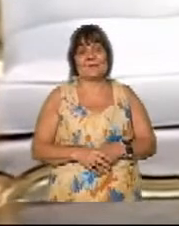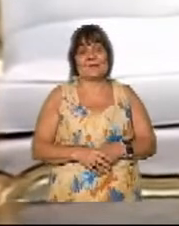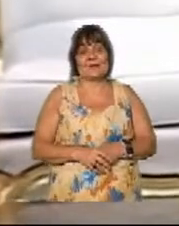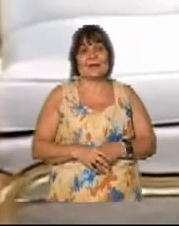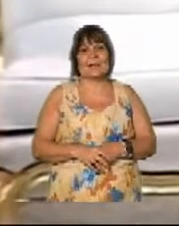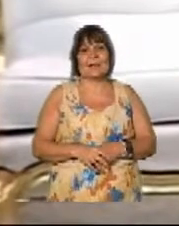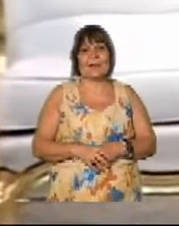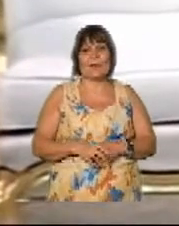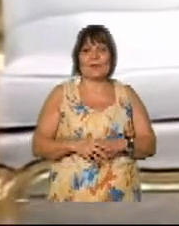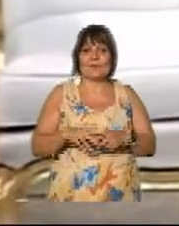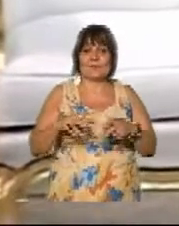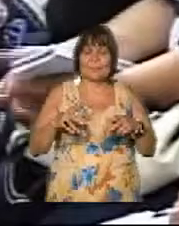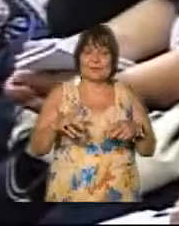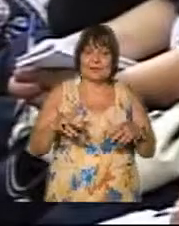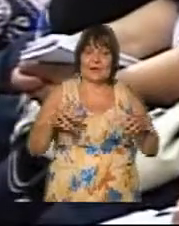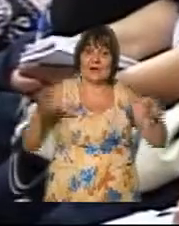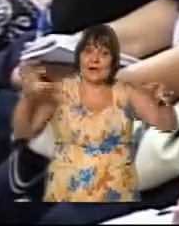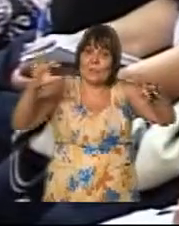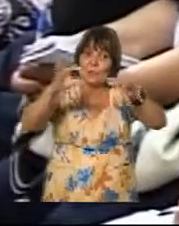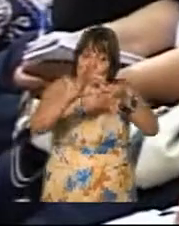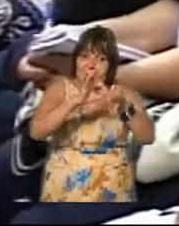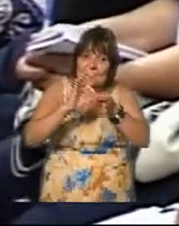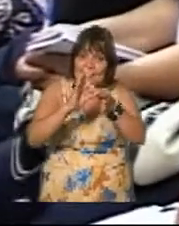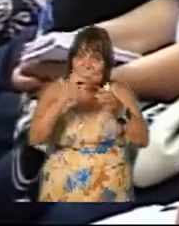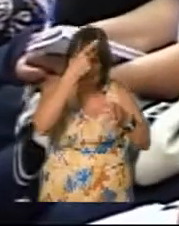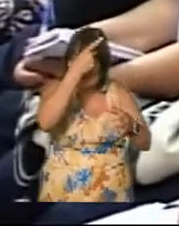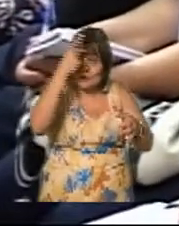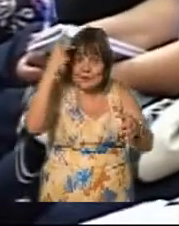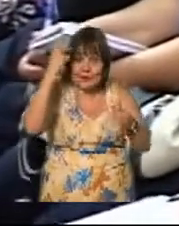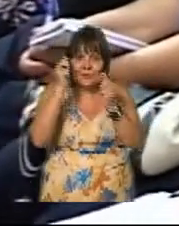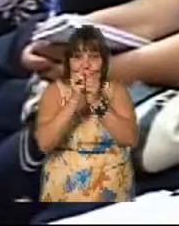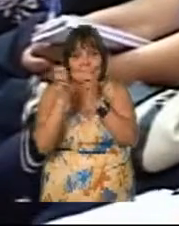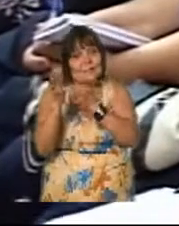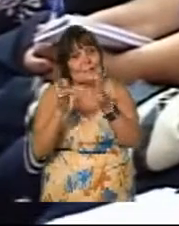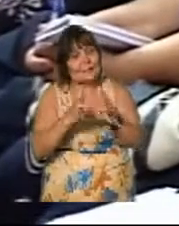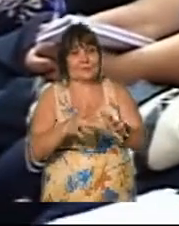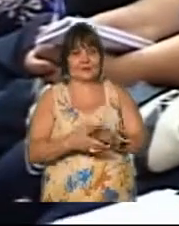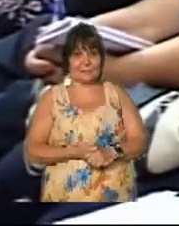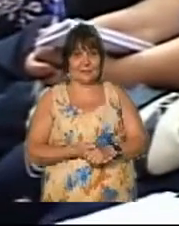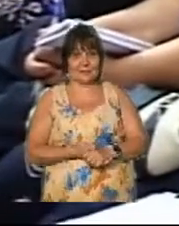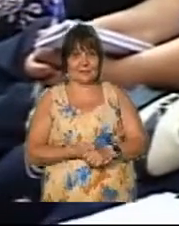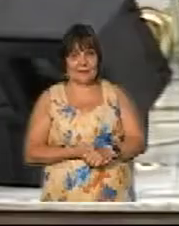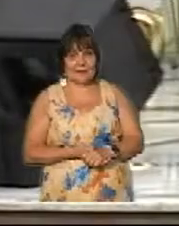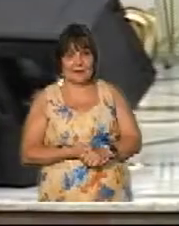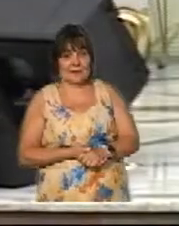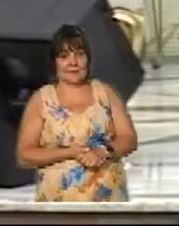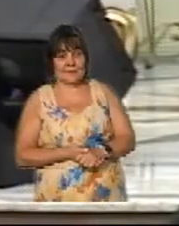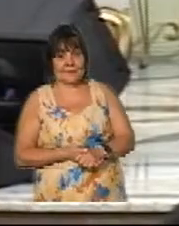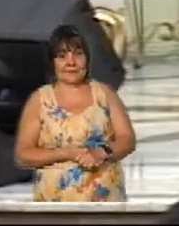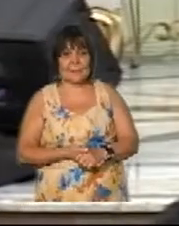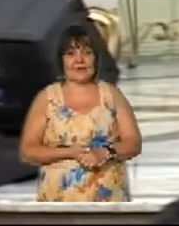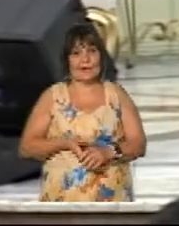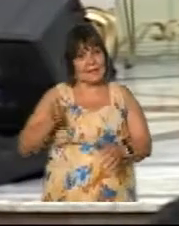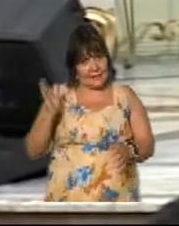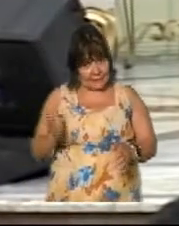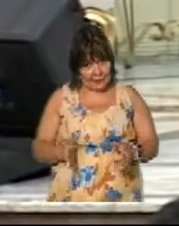que promovem a reconciliação de pessoas com Jesus. E eu vou lhe fazer um